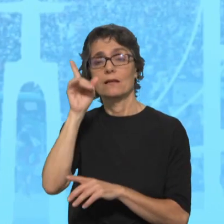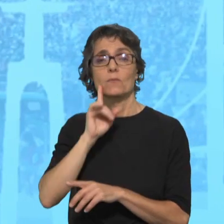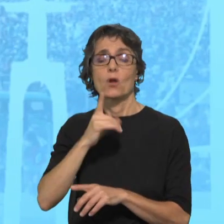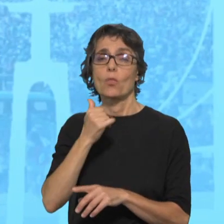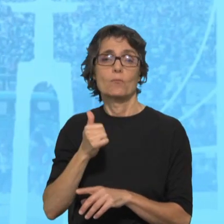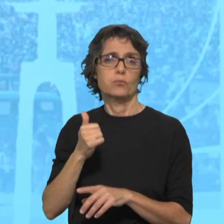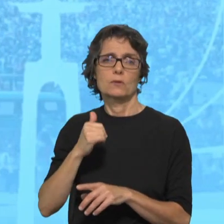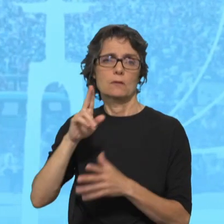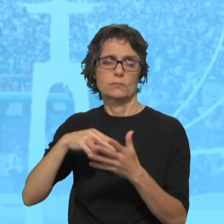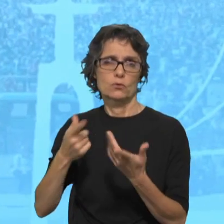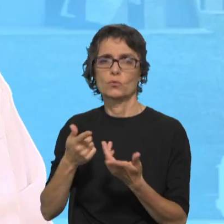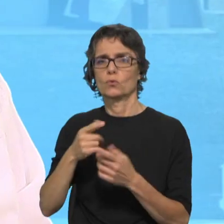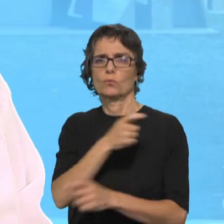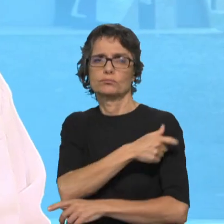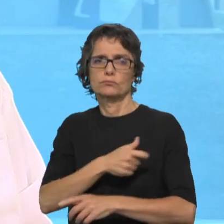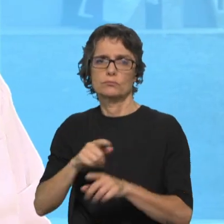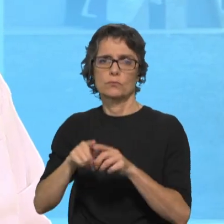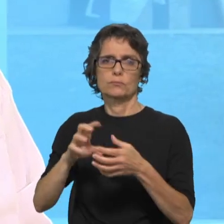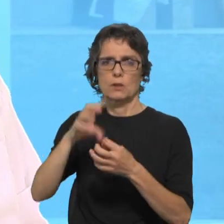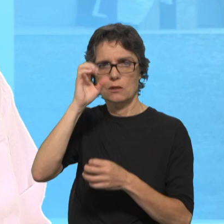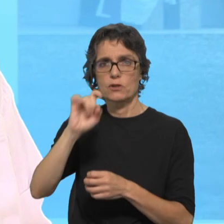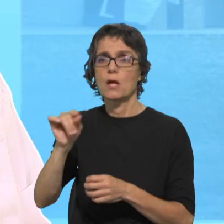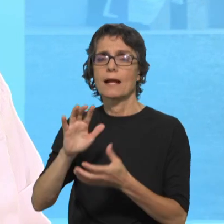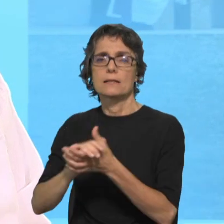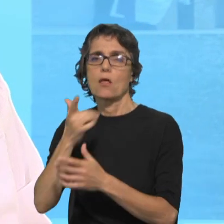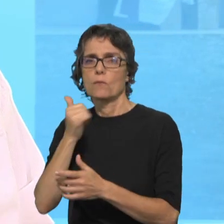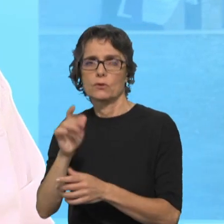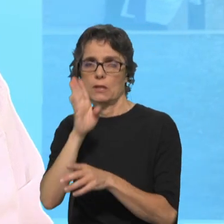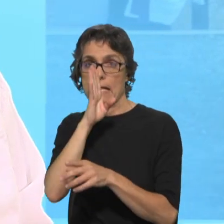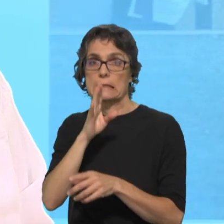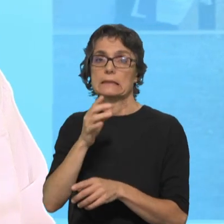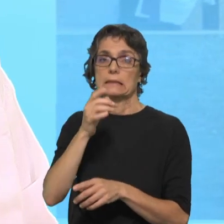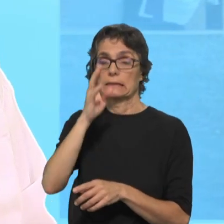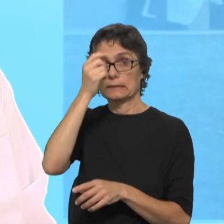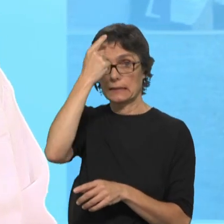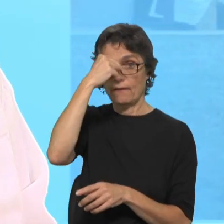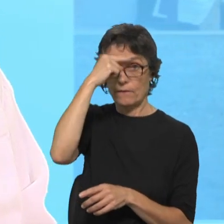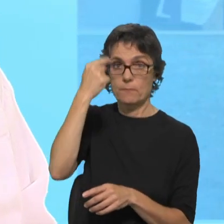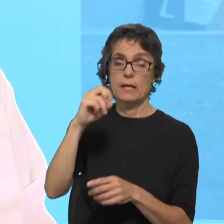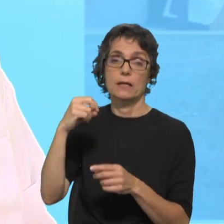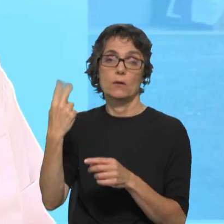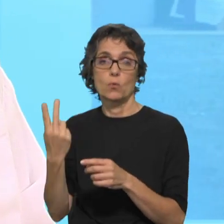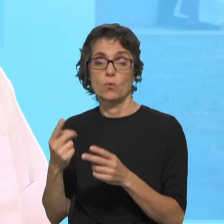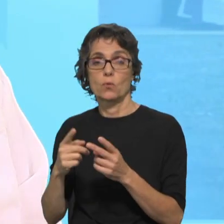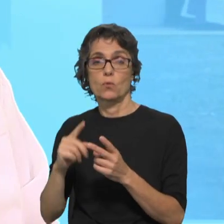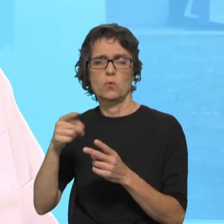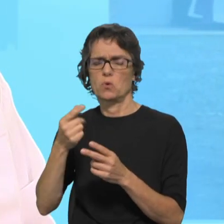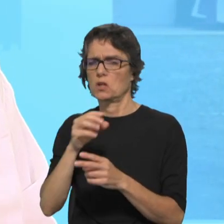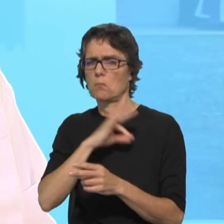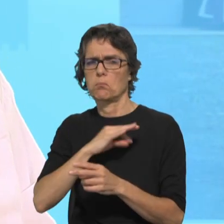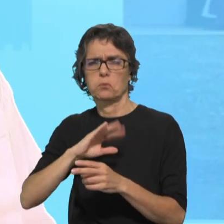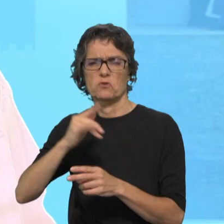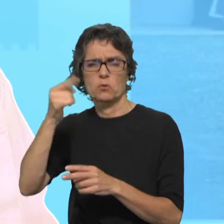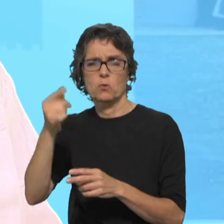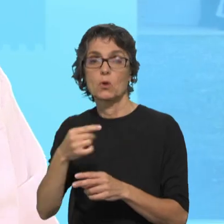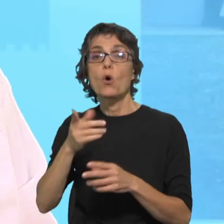casar sem autorização superior se fossem enfermeiras, ou outra coisa... Ou sair